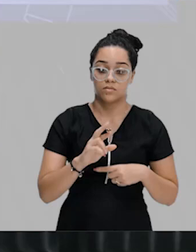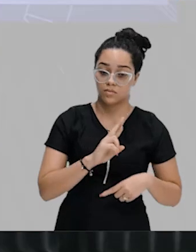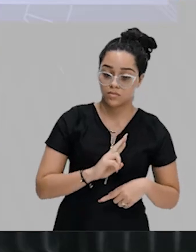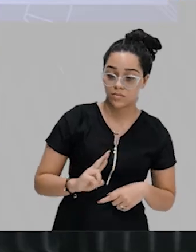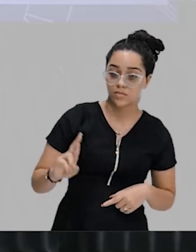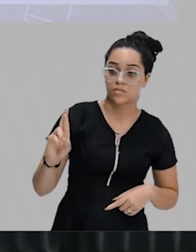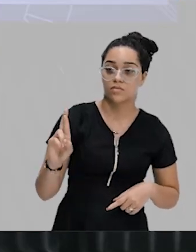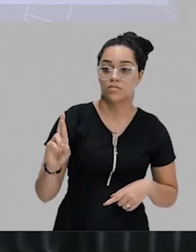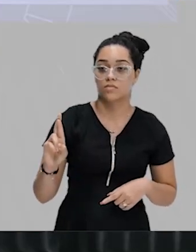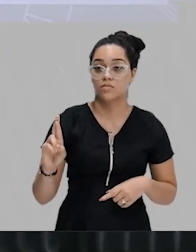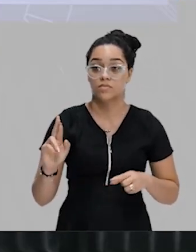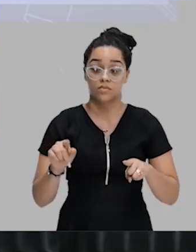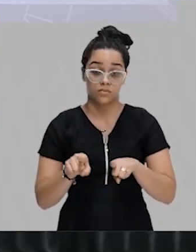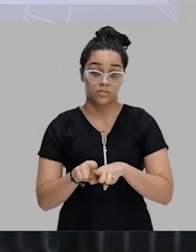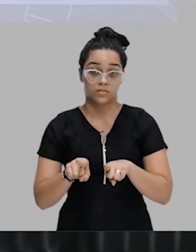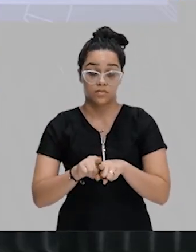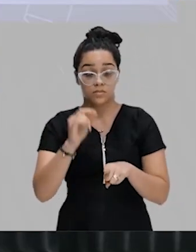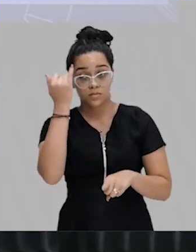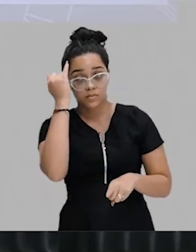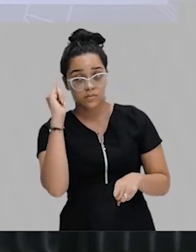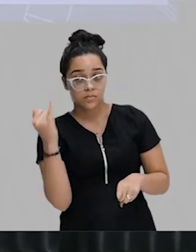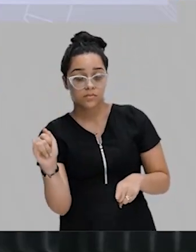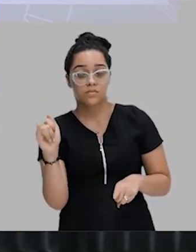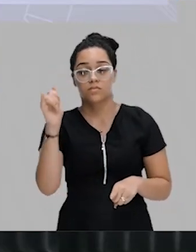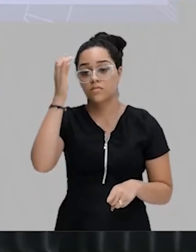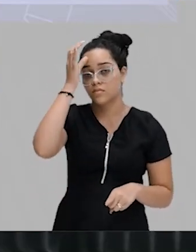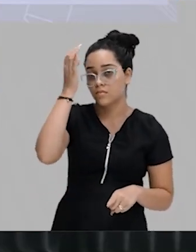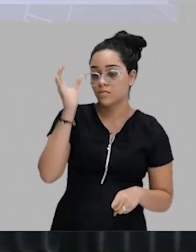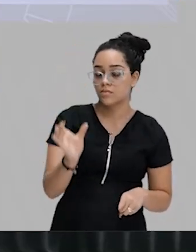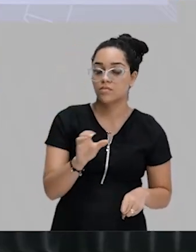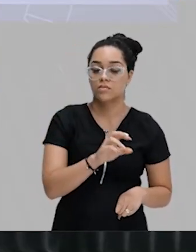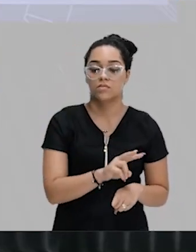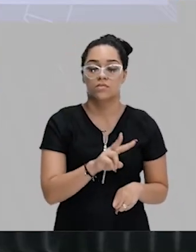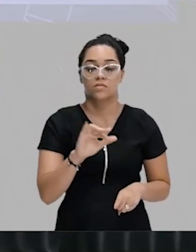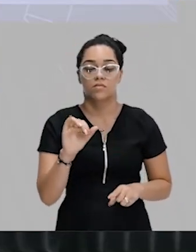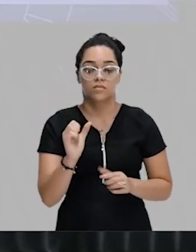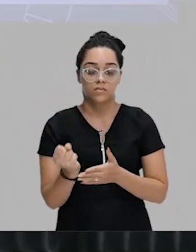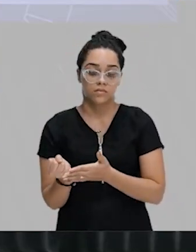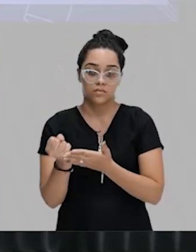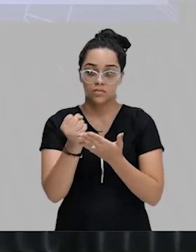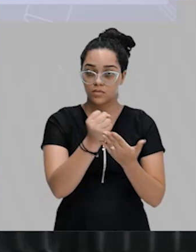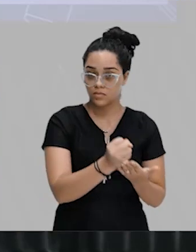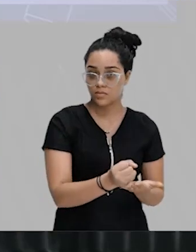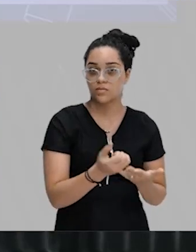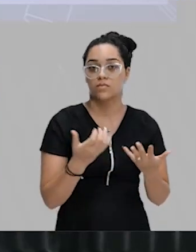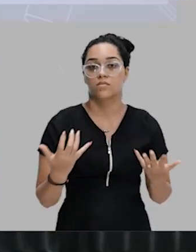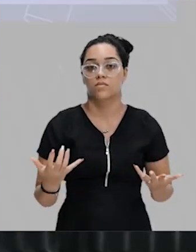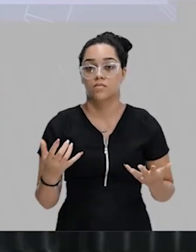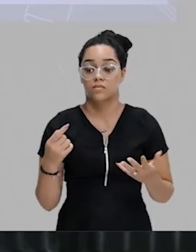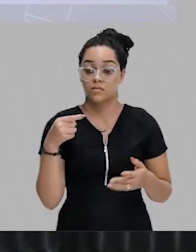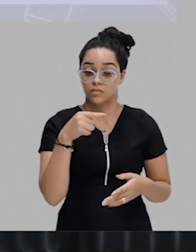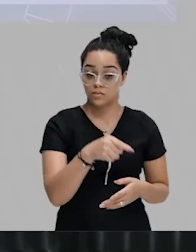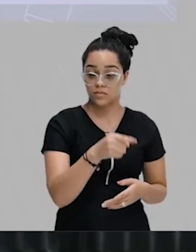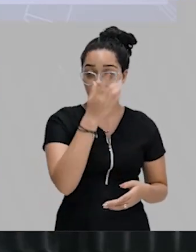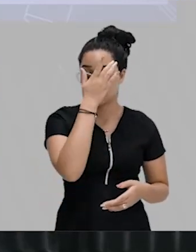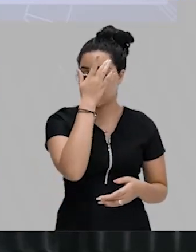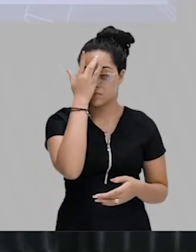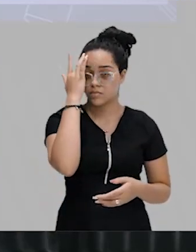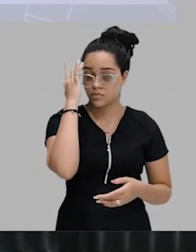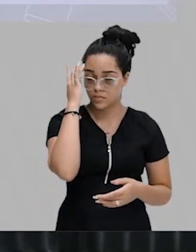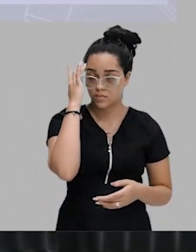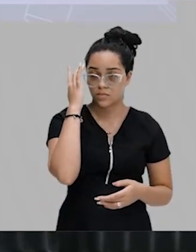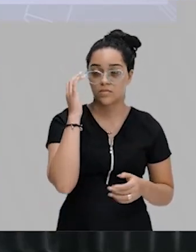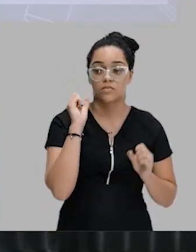religioso, ideológico, cultural, que acaba contribuindo para que esse monarca